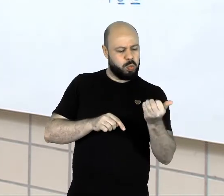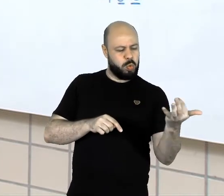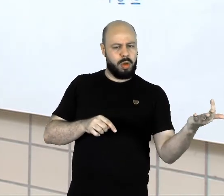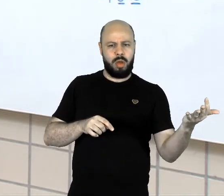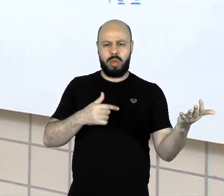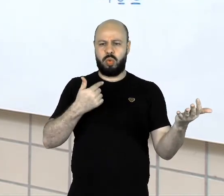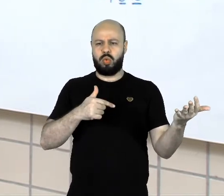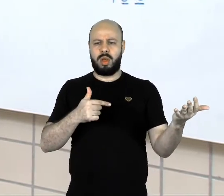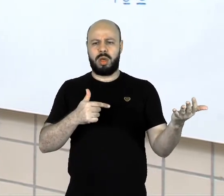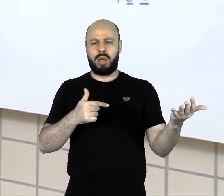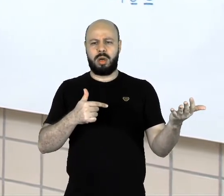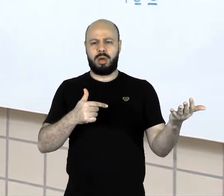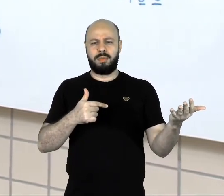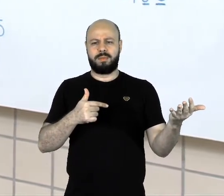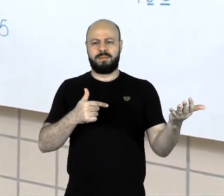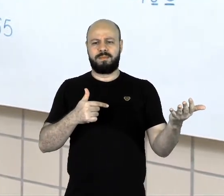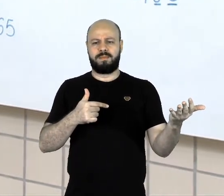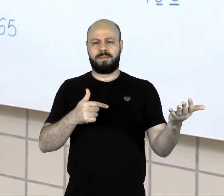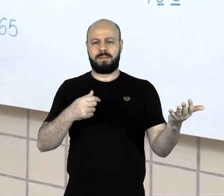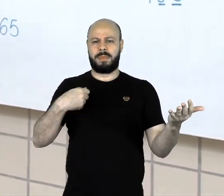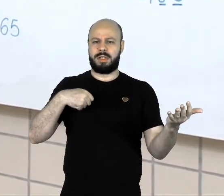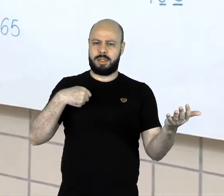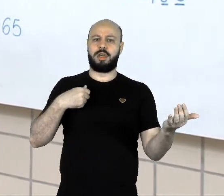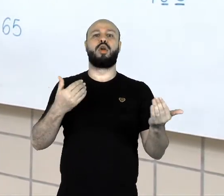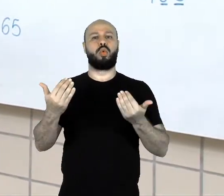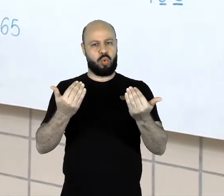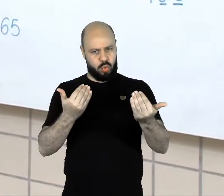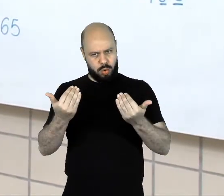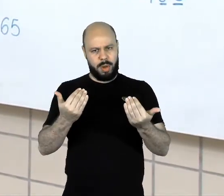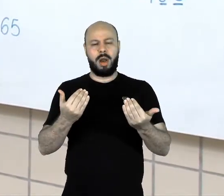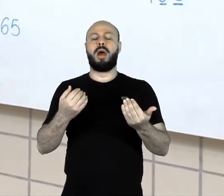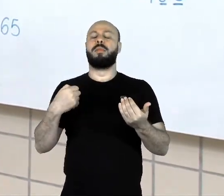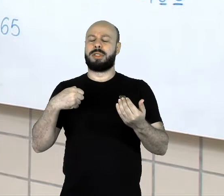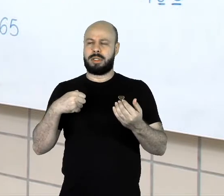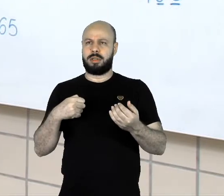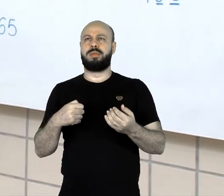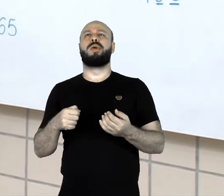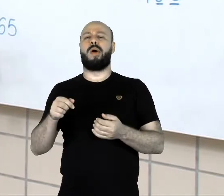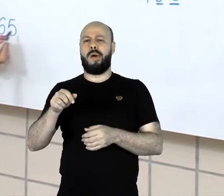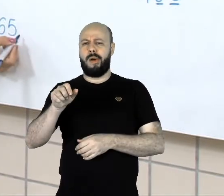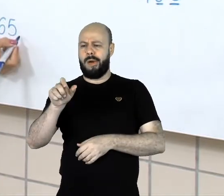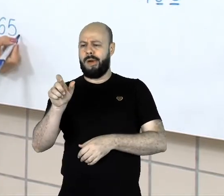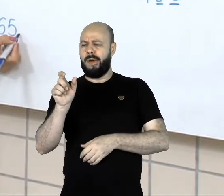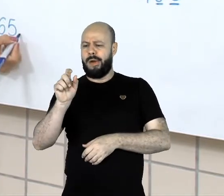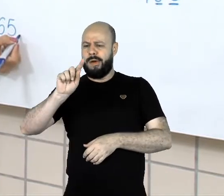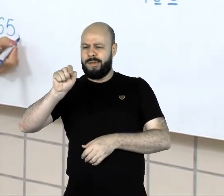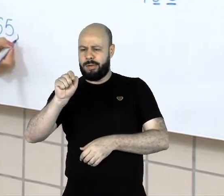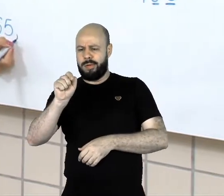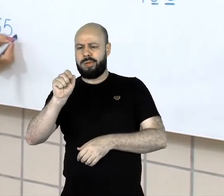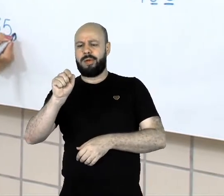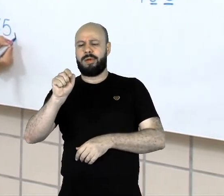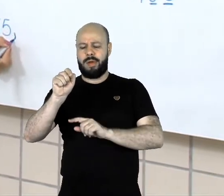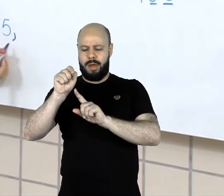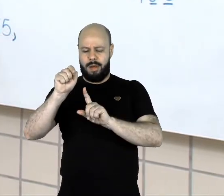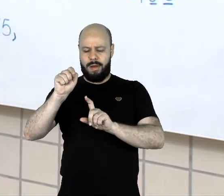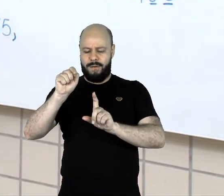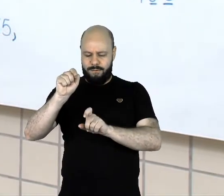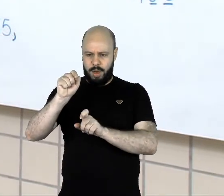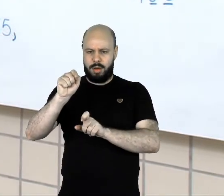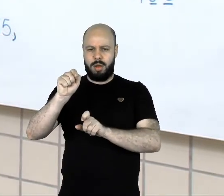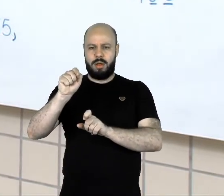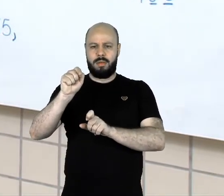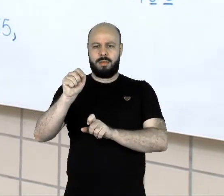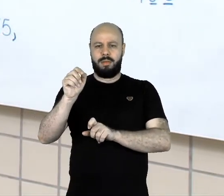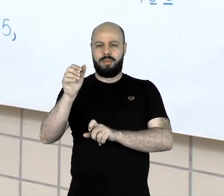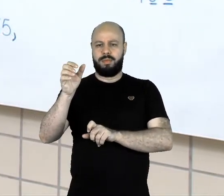E agora? Você vai igualar as casas decimais. No caso aqui, ó, você vai colocar uma vírgula. Aqui tem